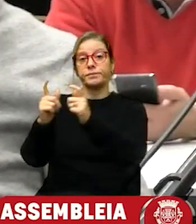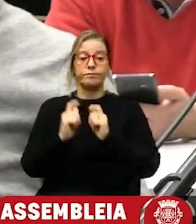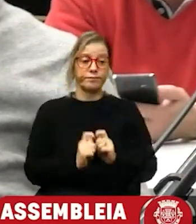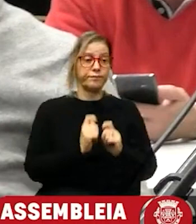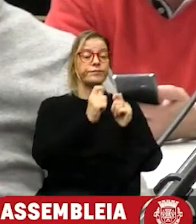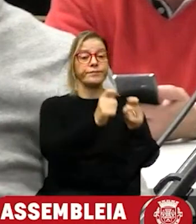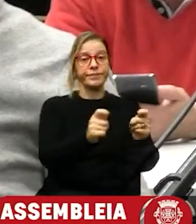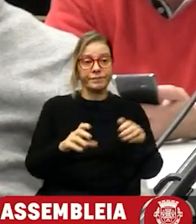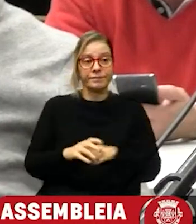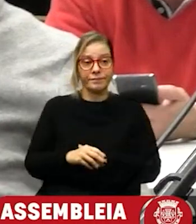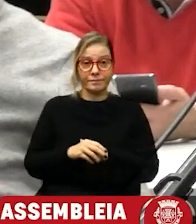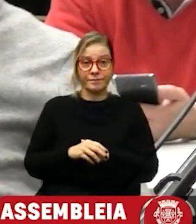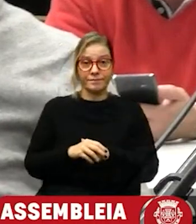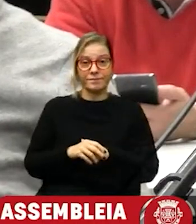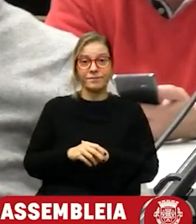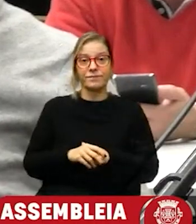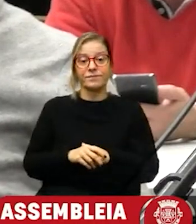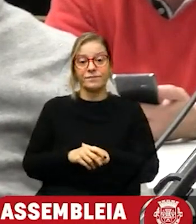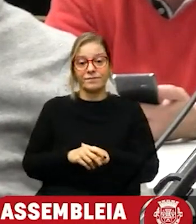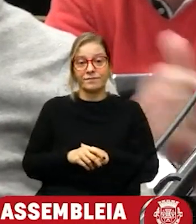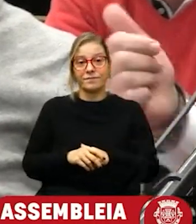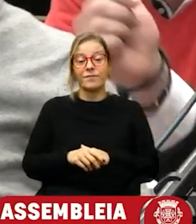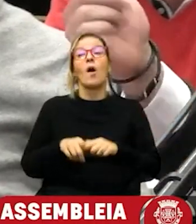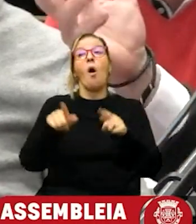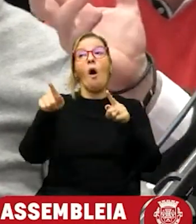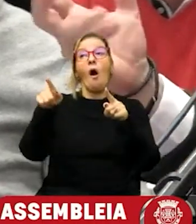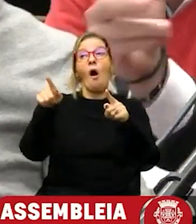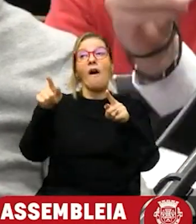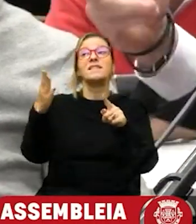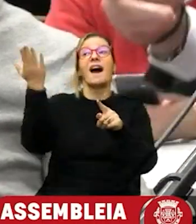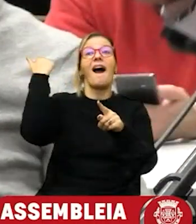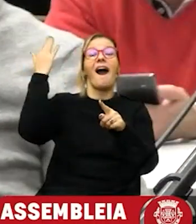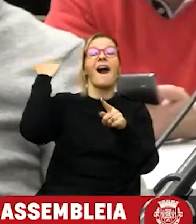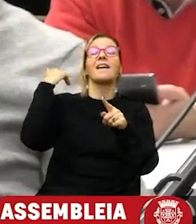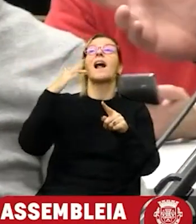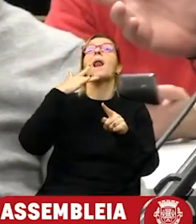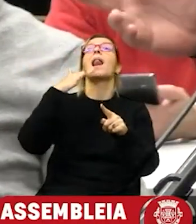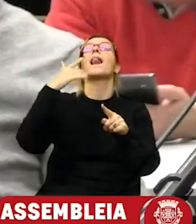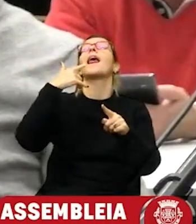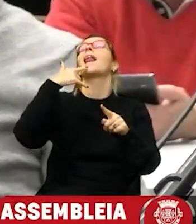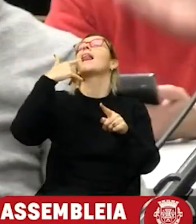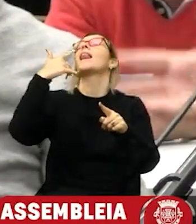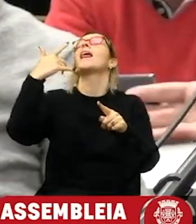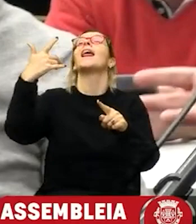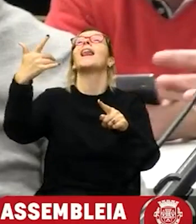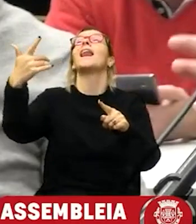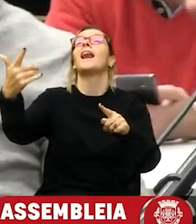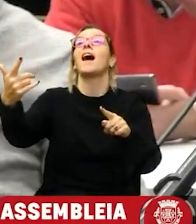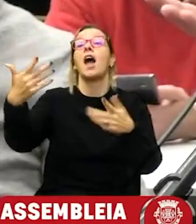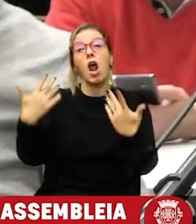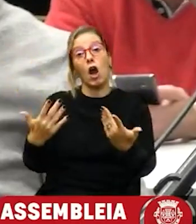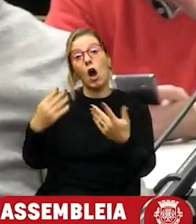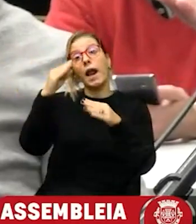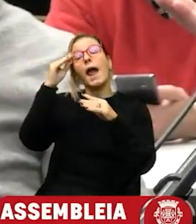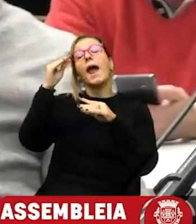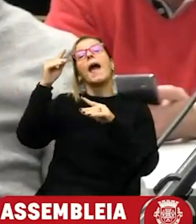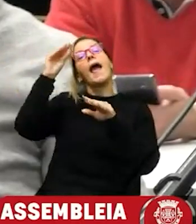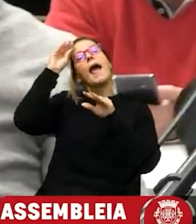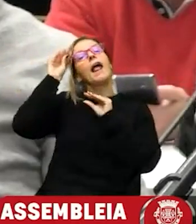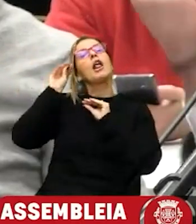Tomás olha para que eu digo não olhes para o que ele faz há bocado cantavam tanto tão indignados agora pelo visto é a educação que